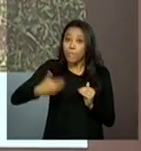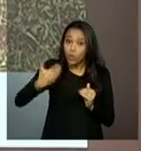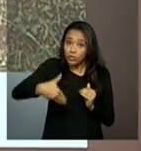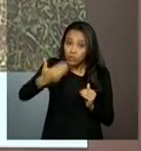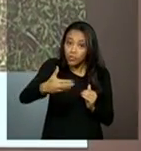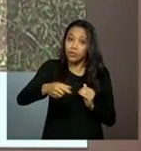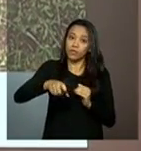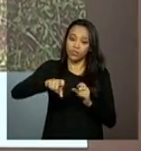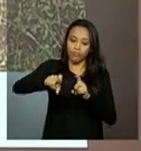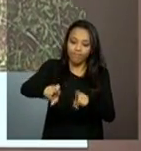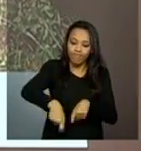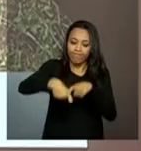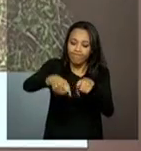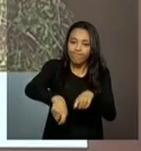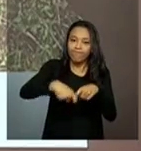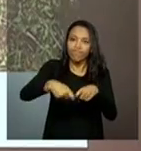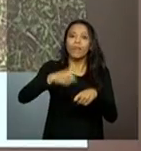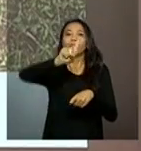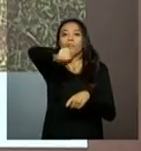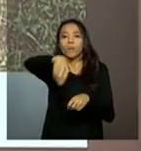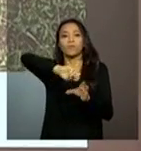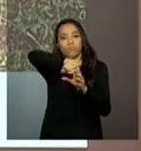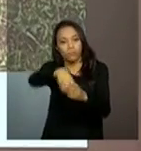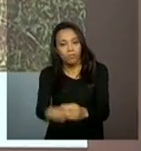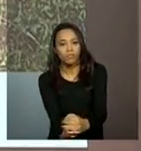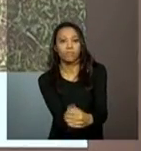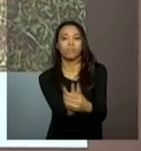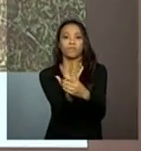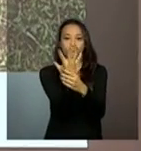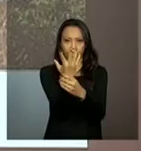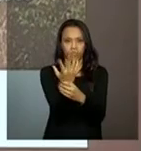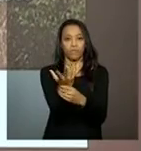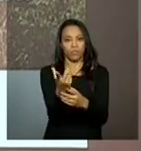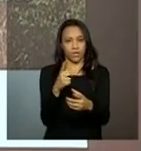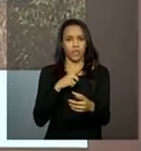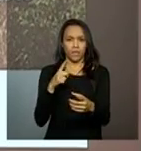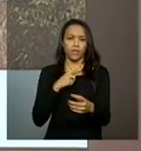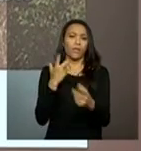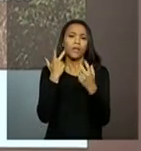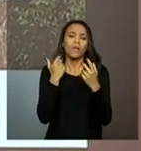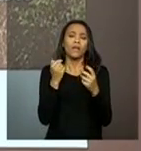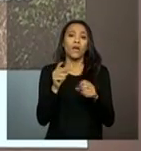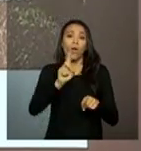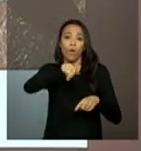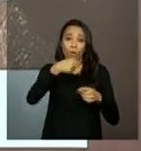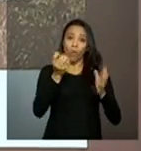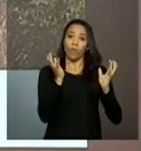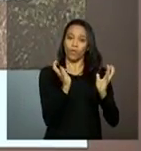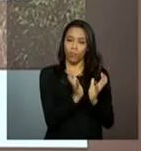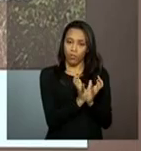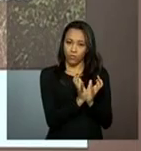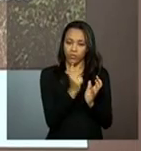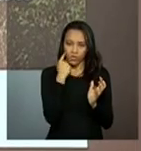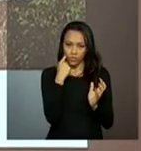mas com alguma recuperação já de vegetação nativa. Um pasto